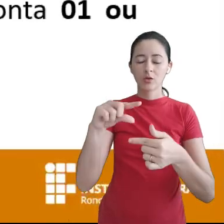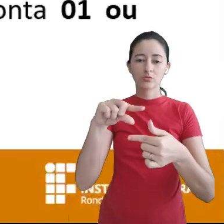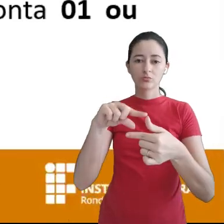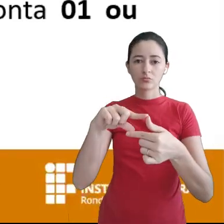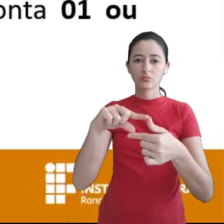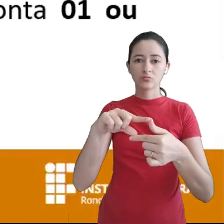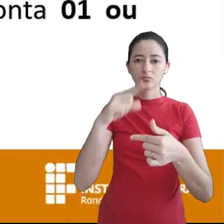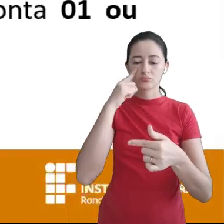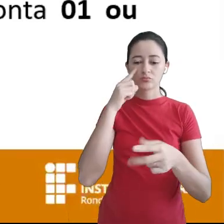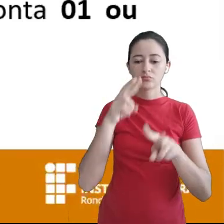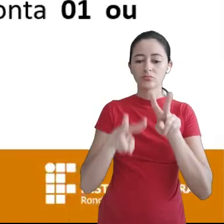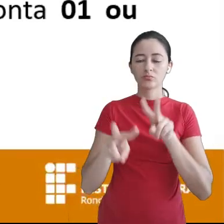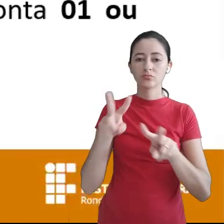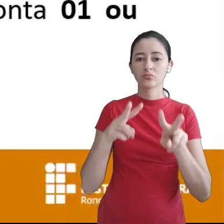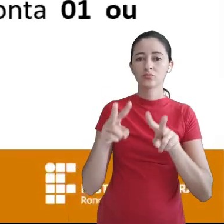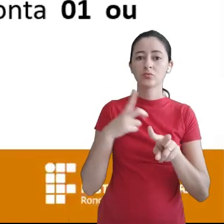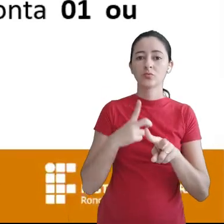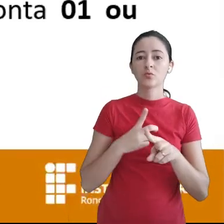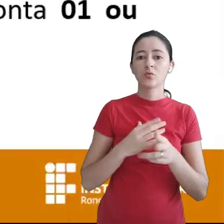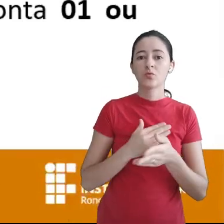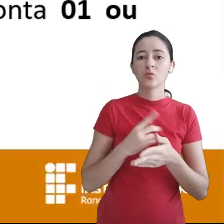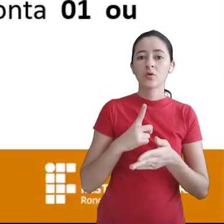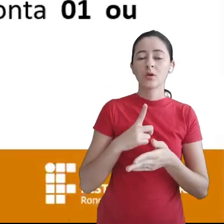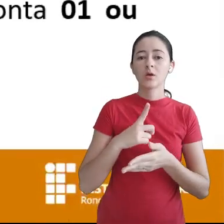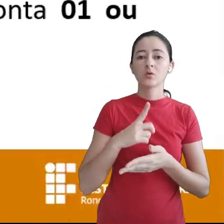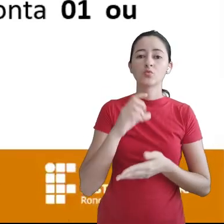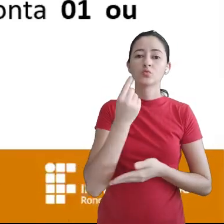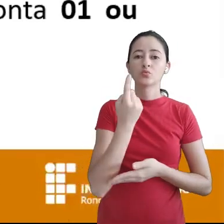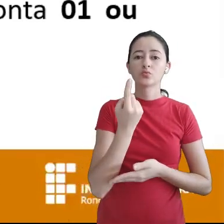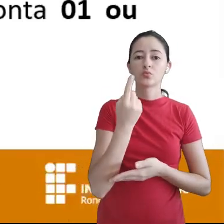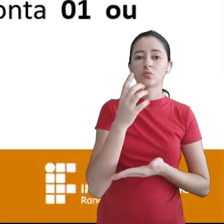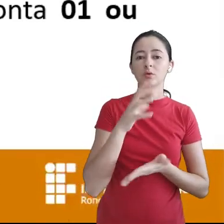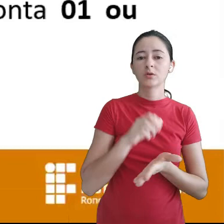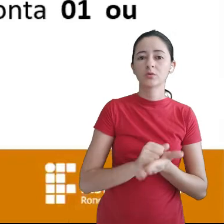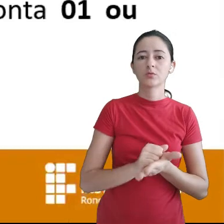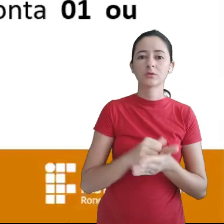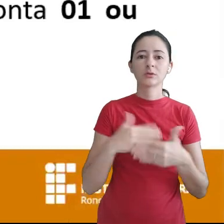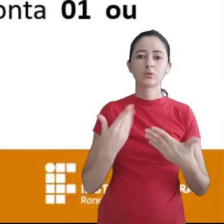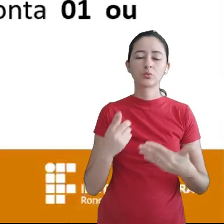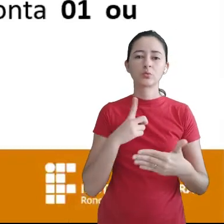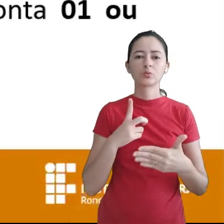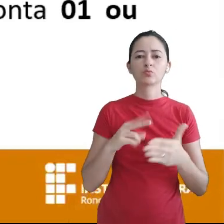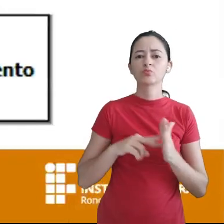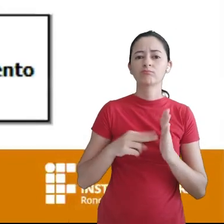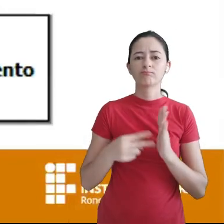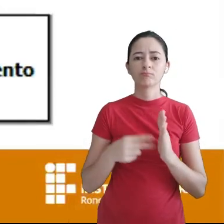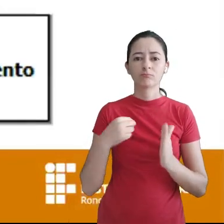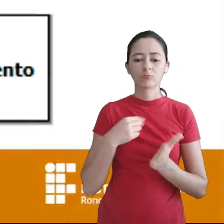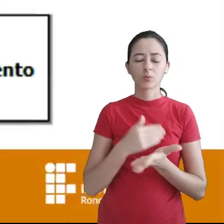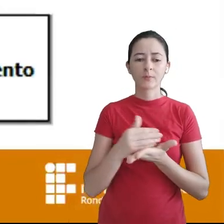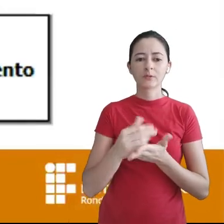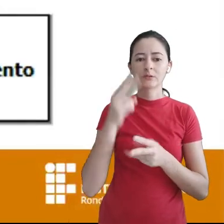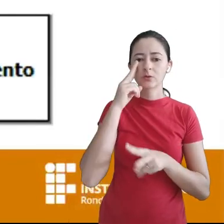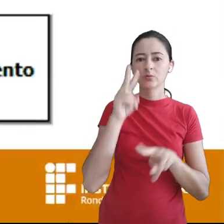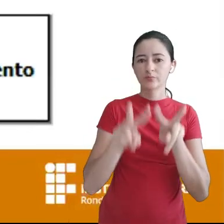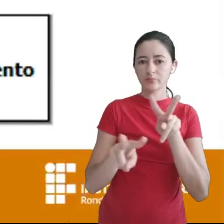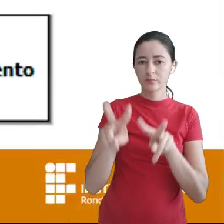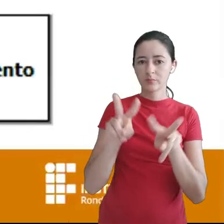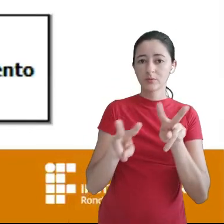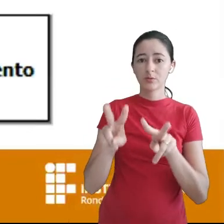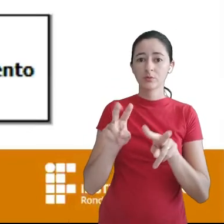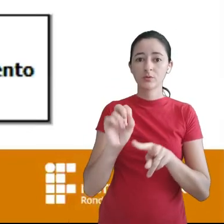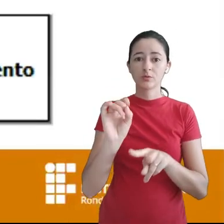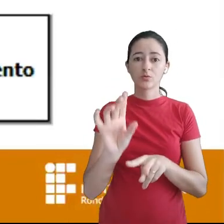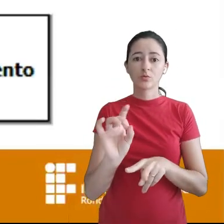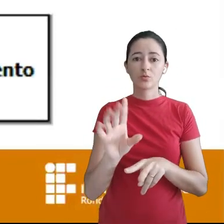3. Na tabela que eu inicio a leitura, eu levo em conta apenas um registro. Então, quando eu vou iniciar a